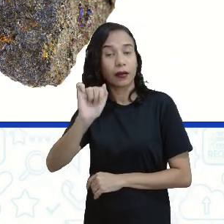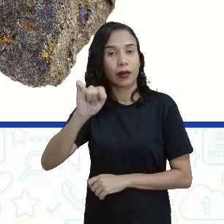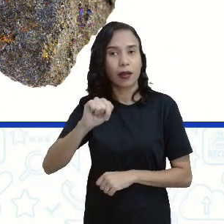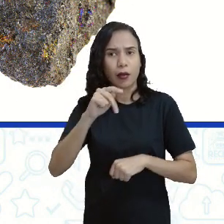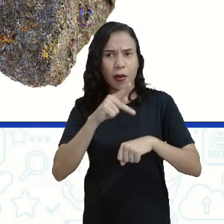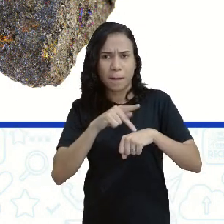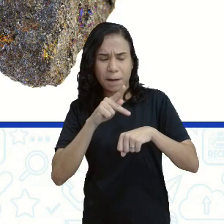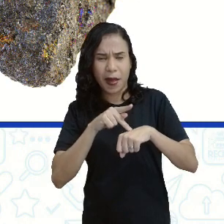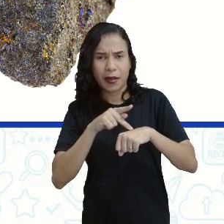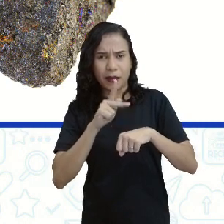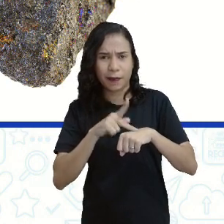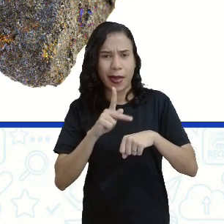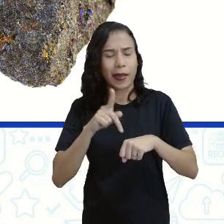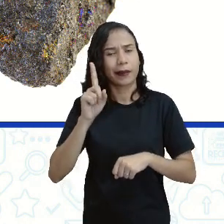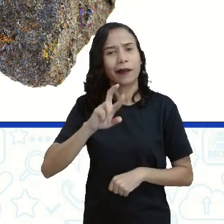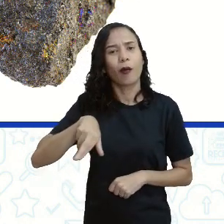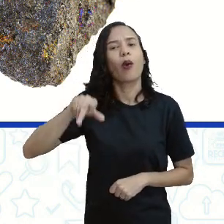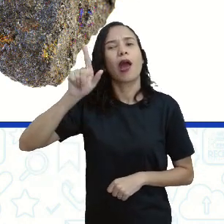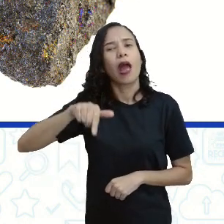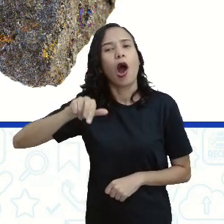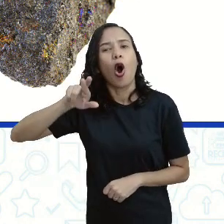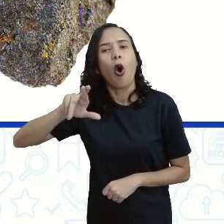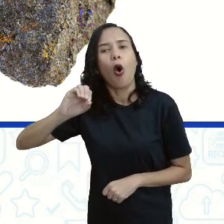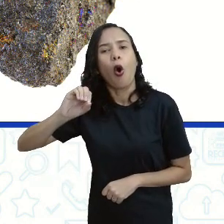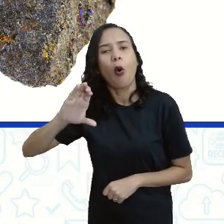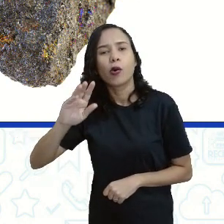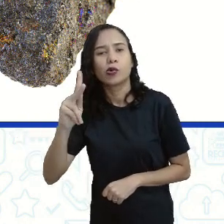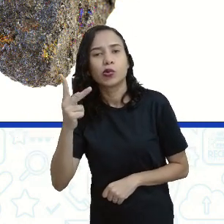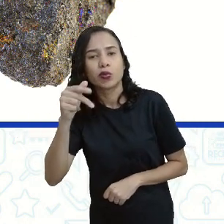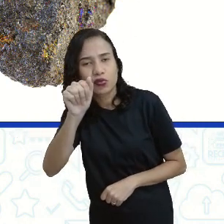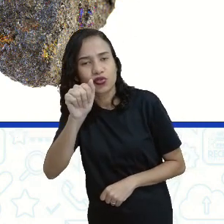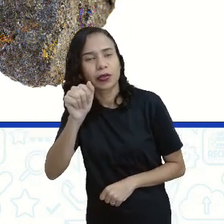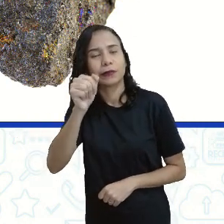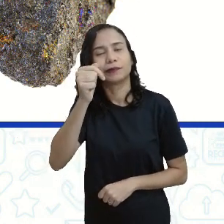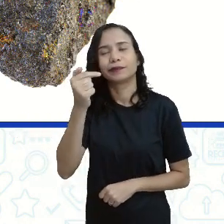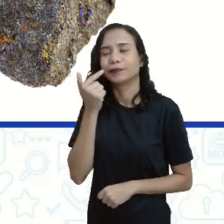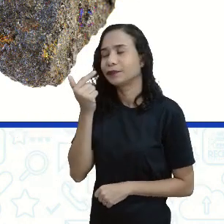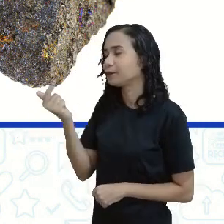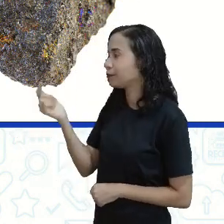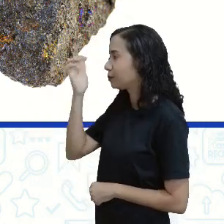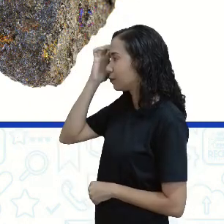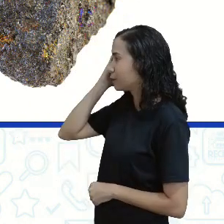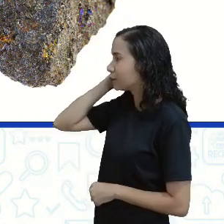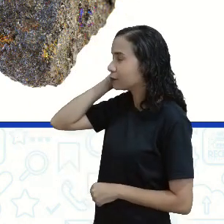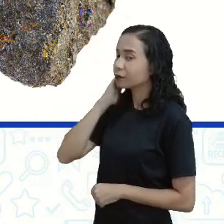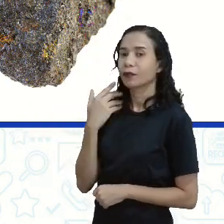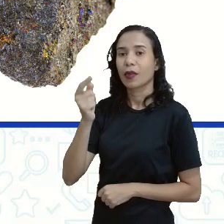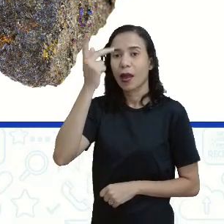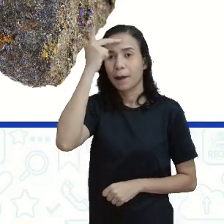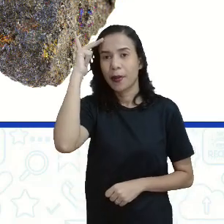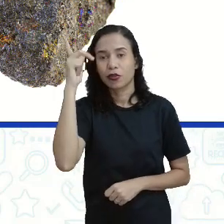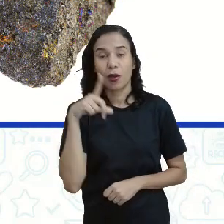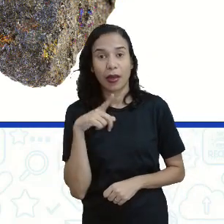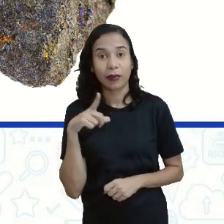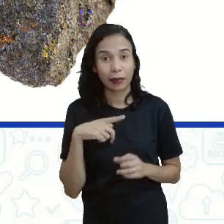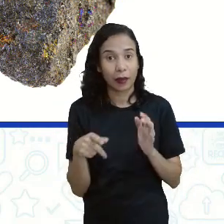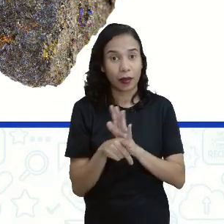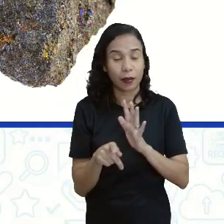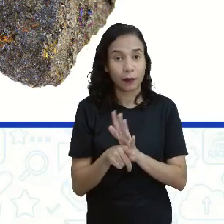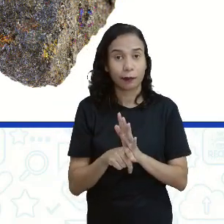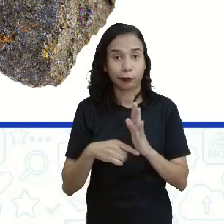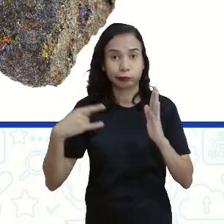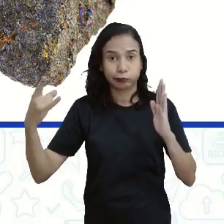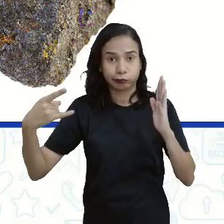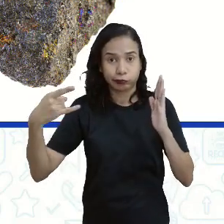que não é pedrinha, se chama de rocha, né? Então, uma porção aí da rocha. Olha só nesse vídeo, a pessoa tá com um ímã.